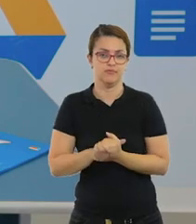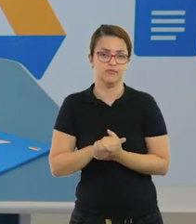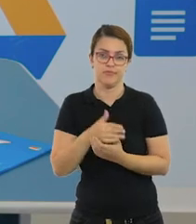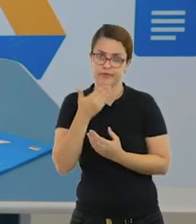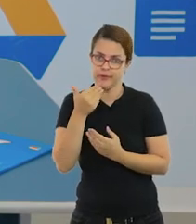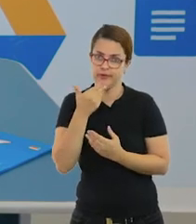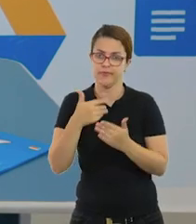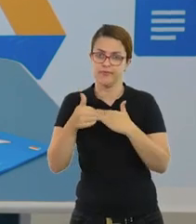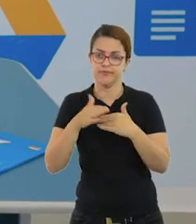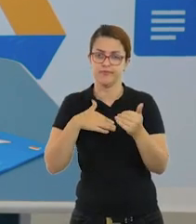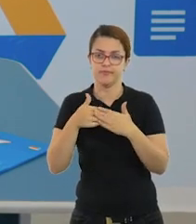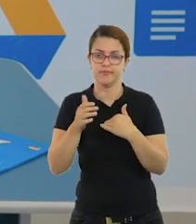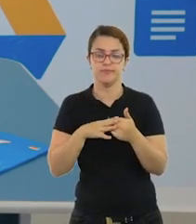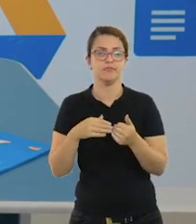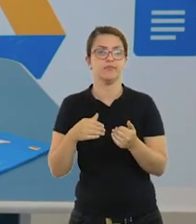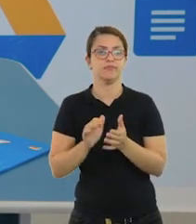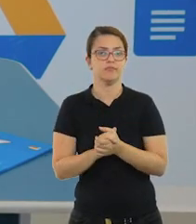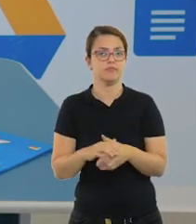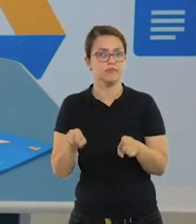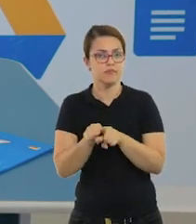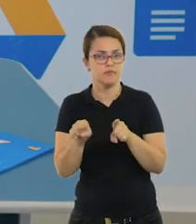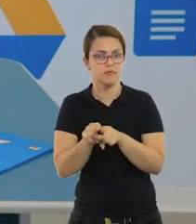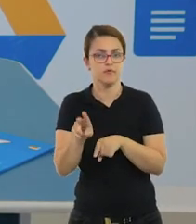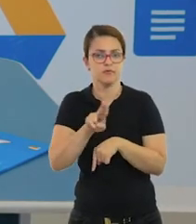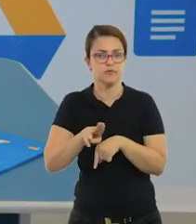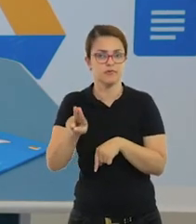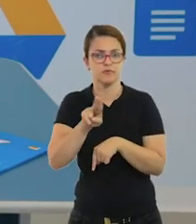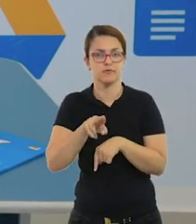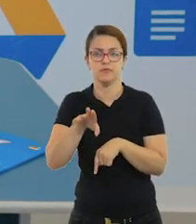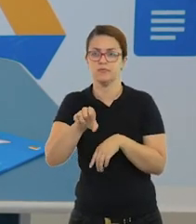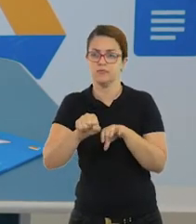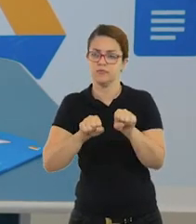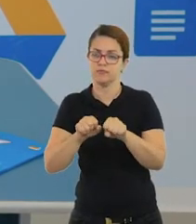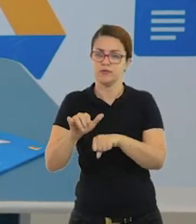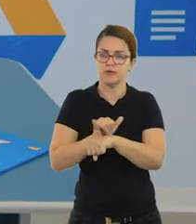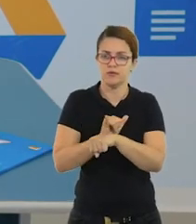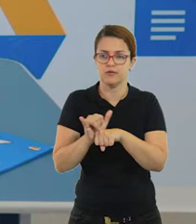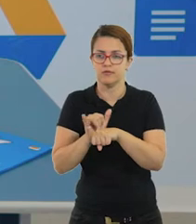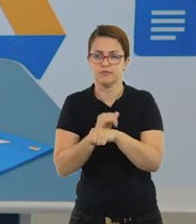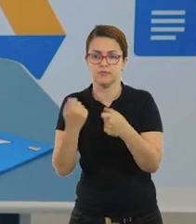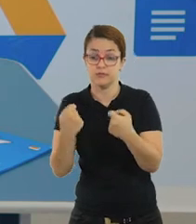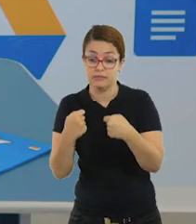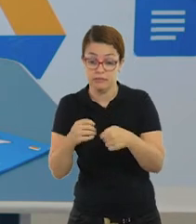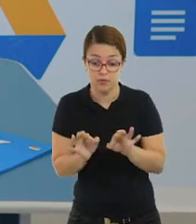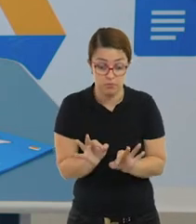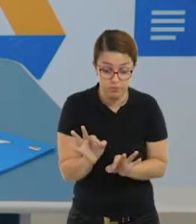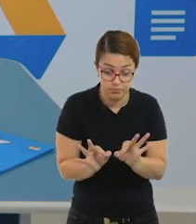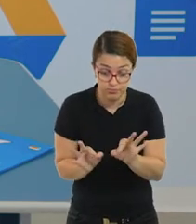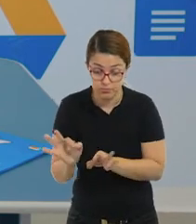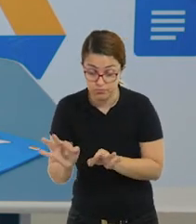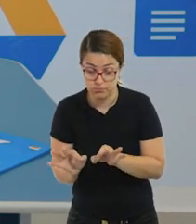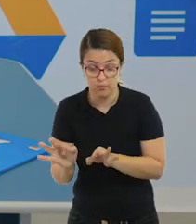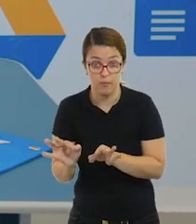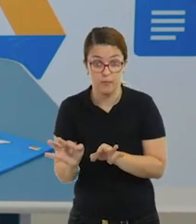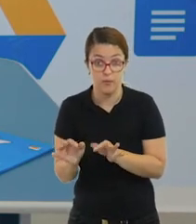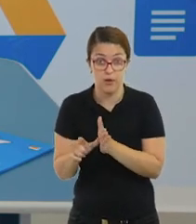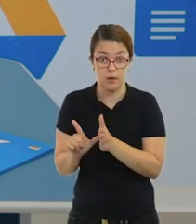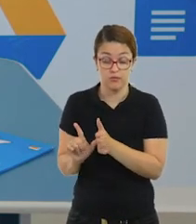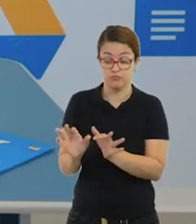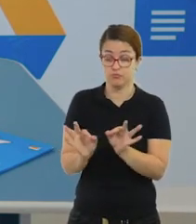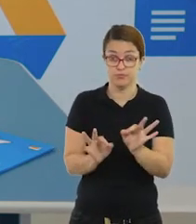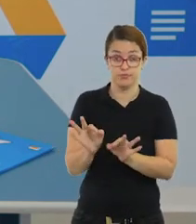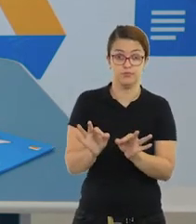prática. Providencie também o que for preciso. Às vezes você precisa providenciar uma coisa antes, isso é bom estar pronto na hora que vocês forem